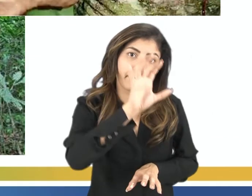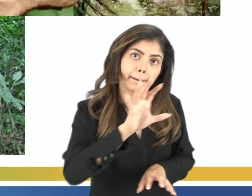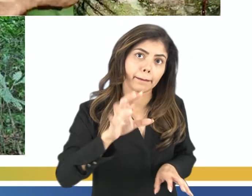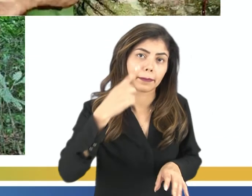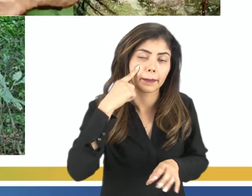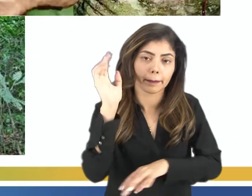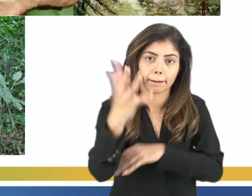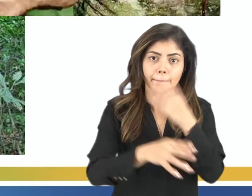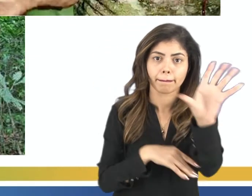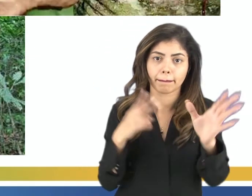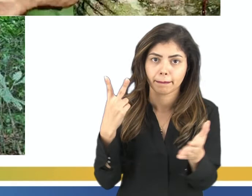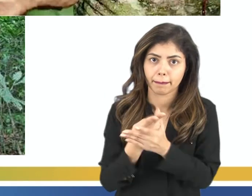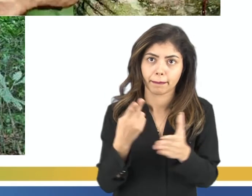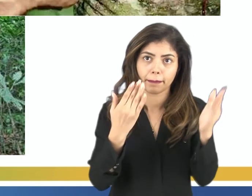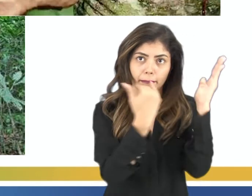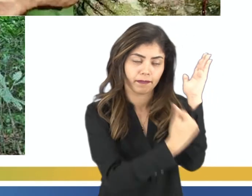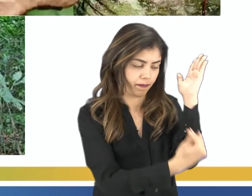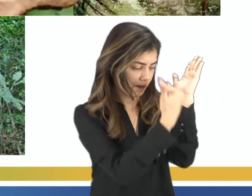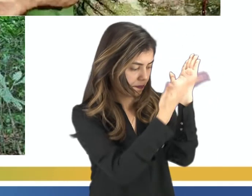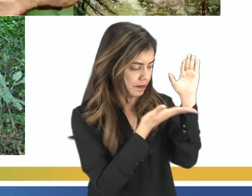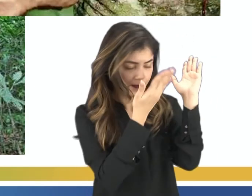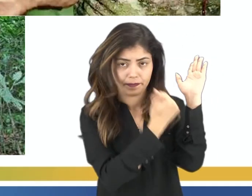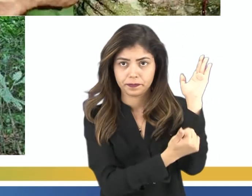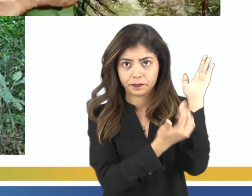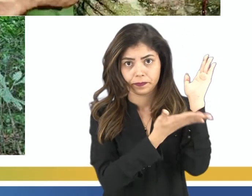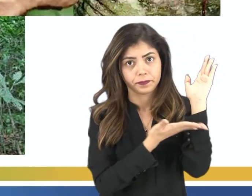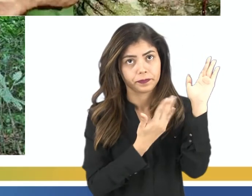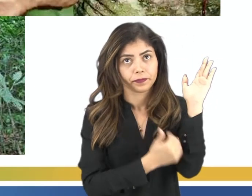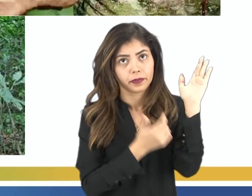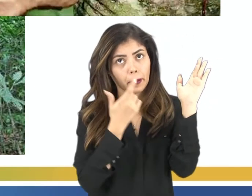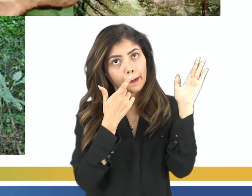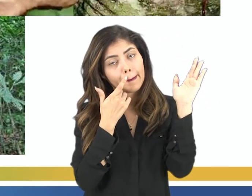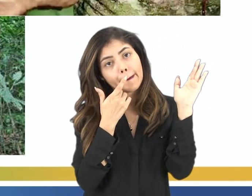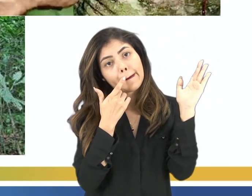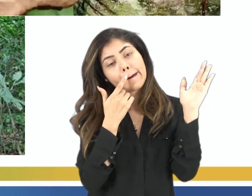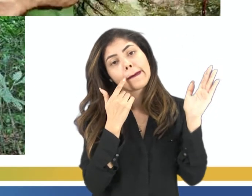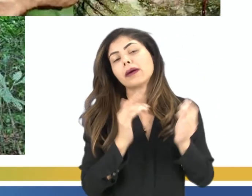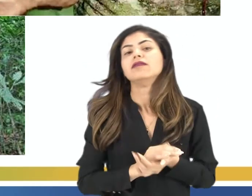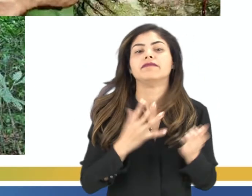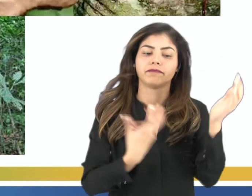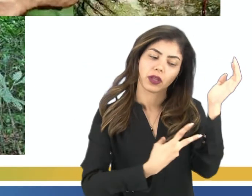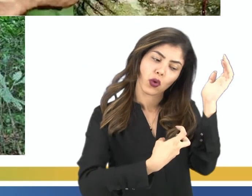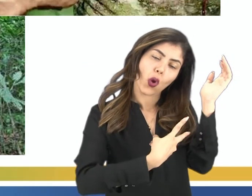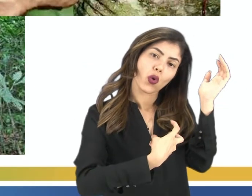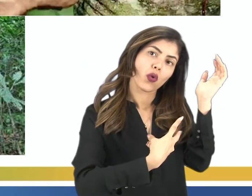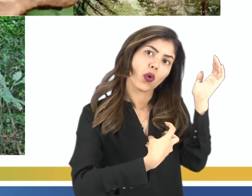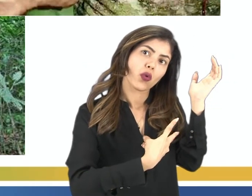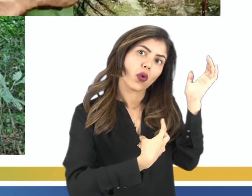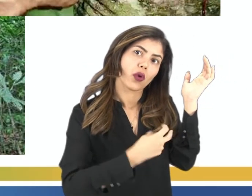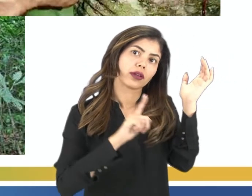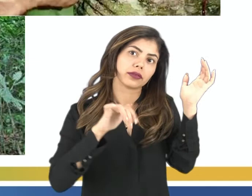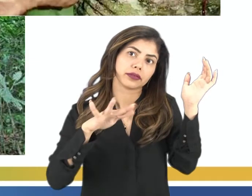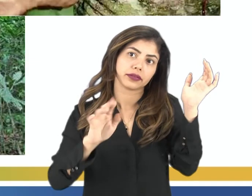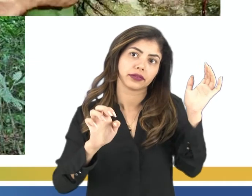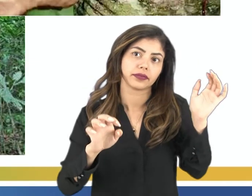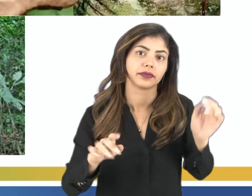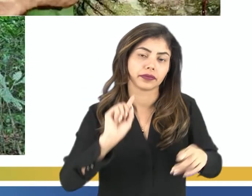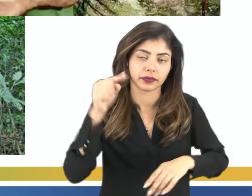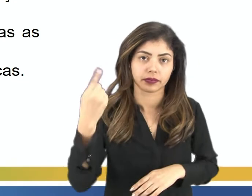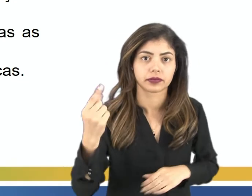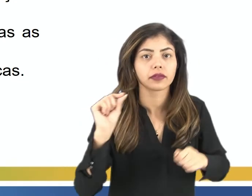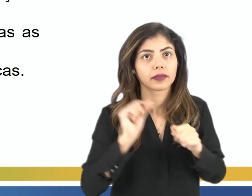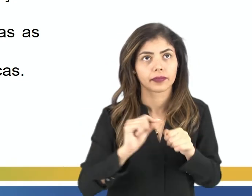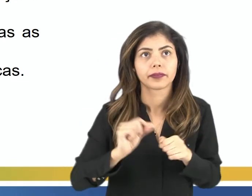vemos aí as imagens do seringueiro cortando, né, a seringueira para tirar esse leite, depois levar para o